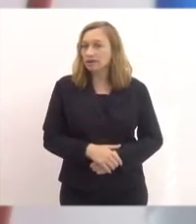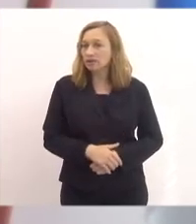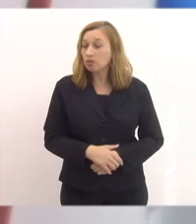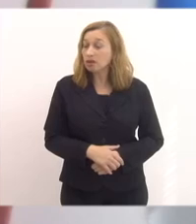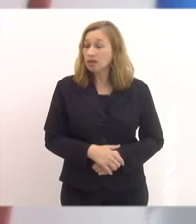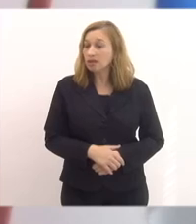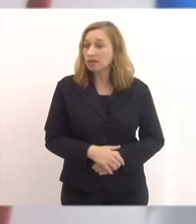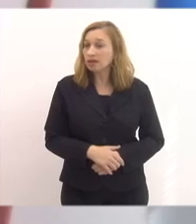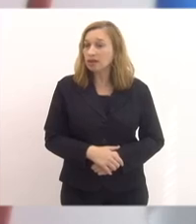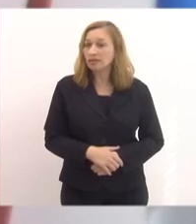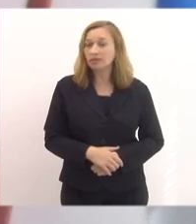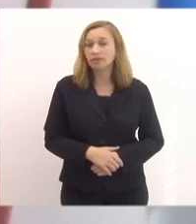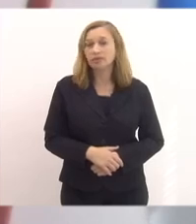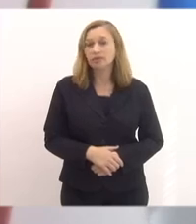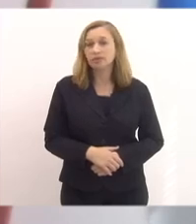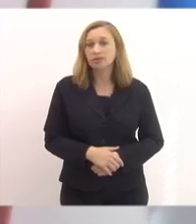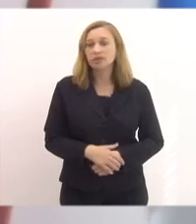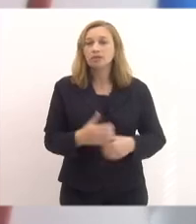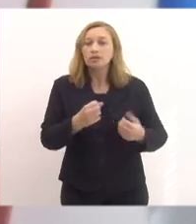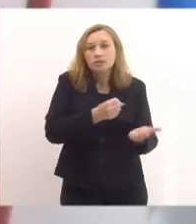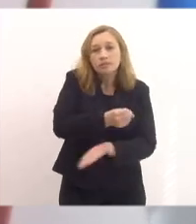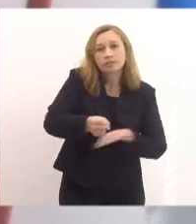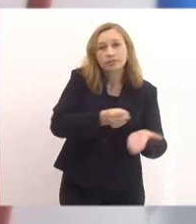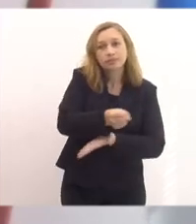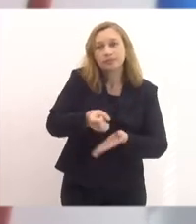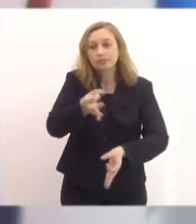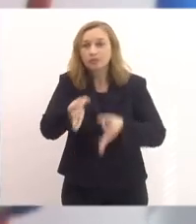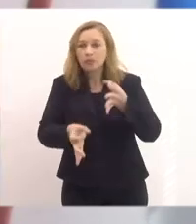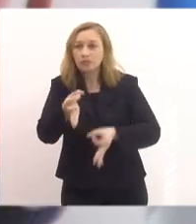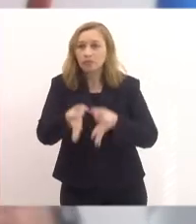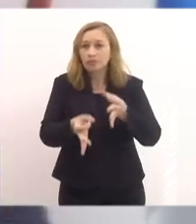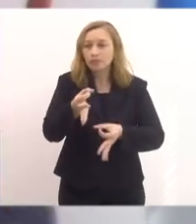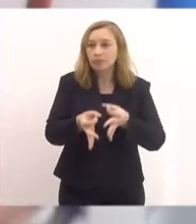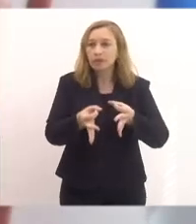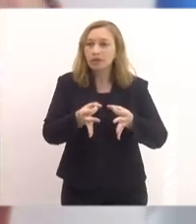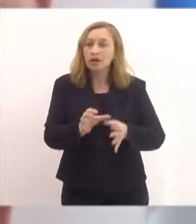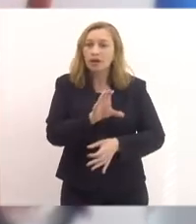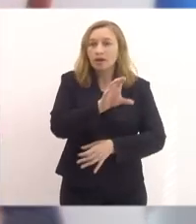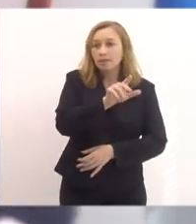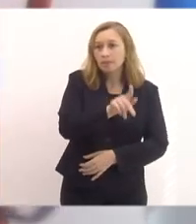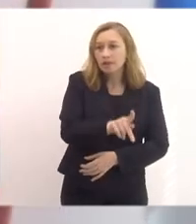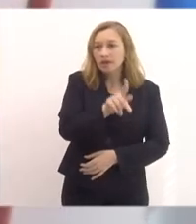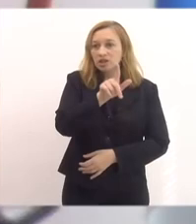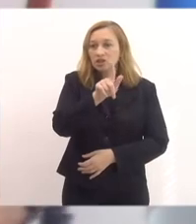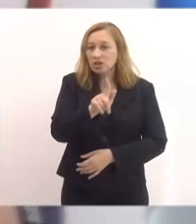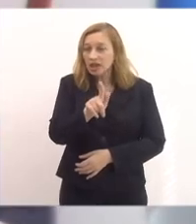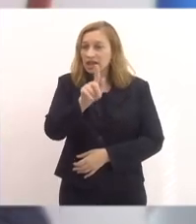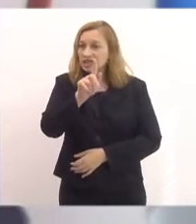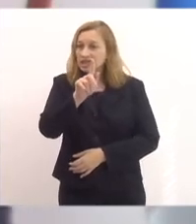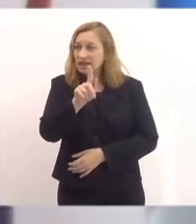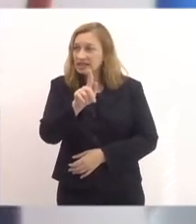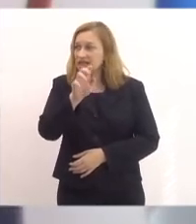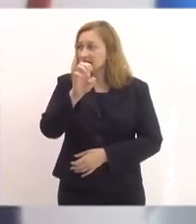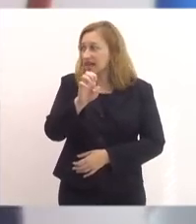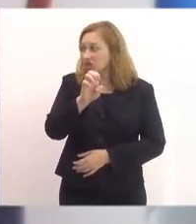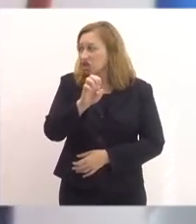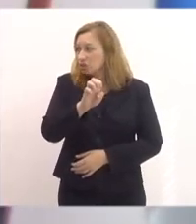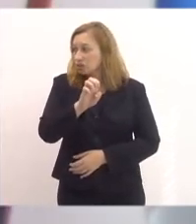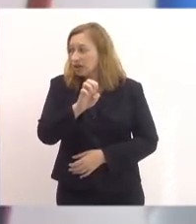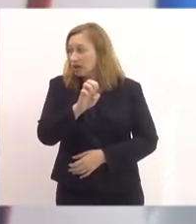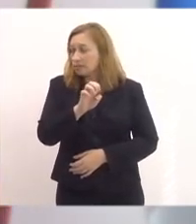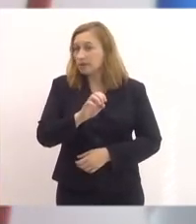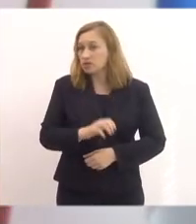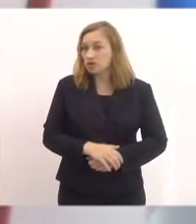questão. O que precisar de embasamento jurídico, a gente faz um esforço coletivo aqui com a PGE, com o Ministério Público, bota todo mundo na mesa, faz autorizativo,